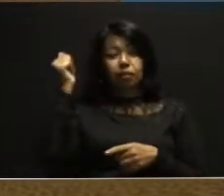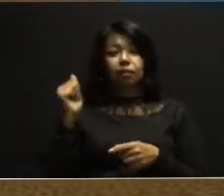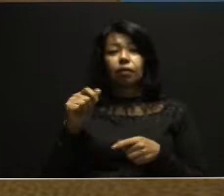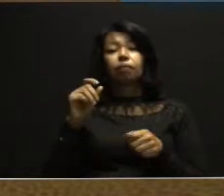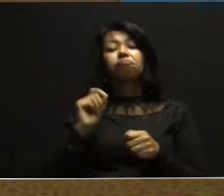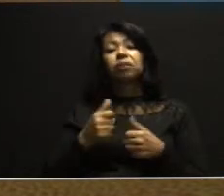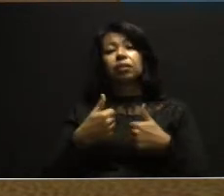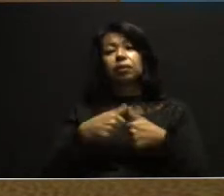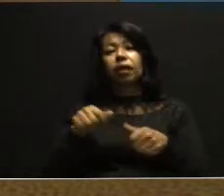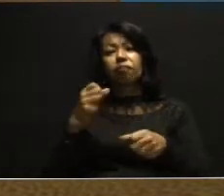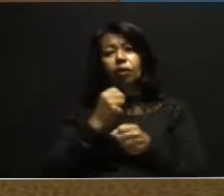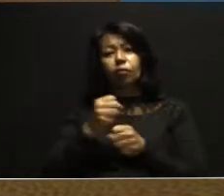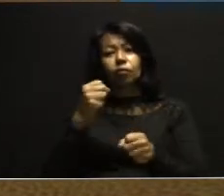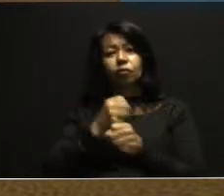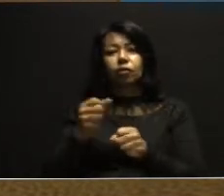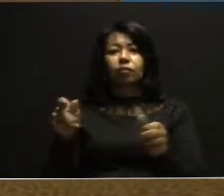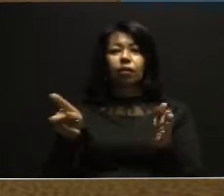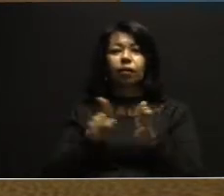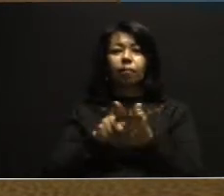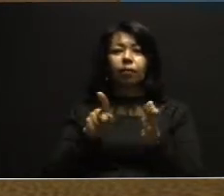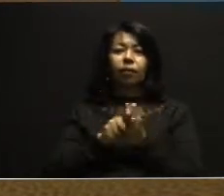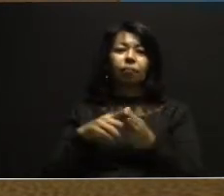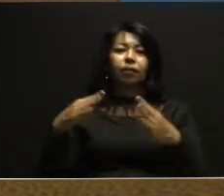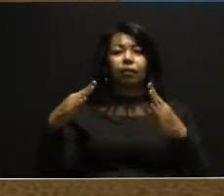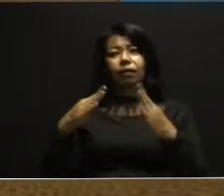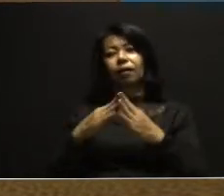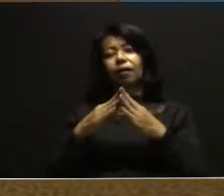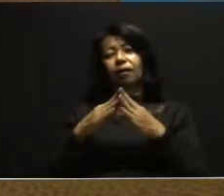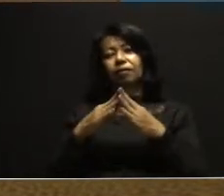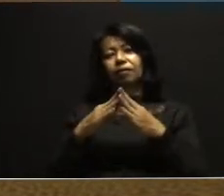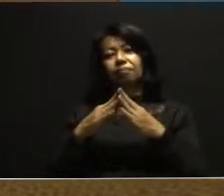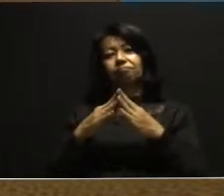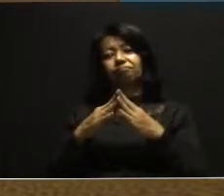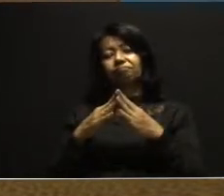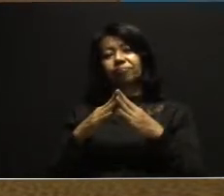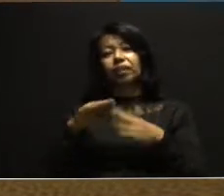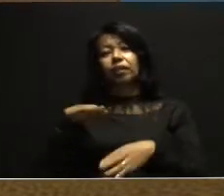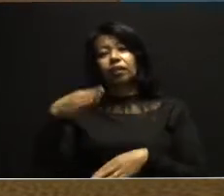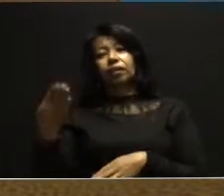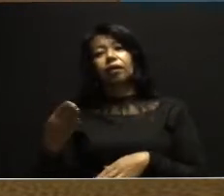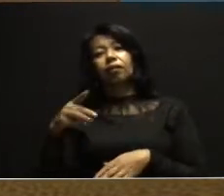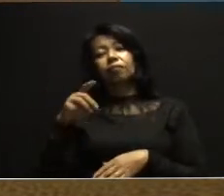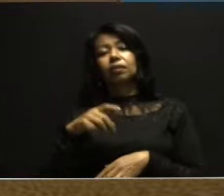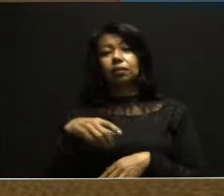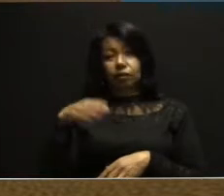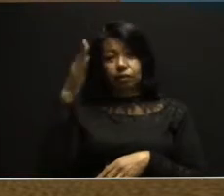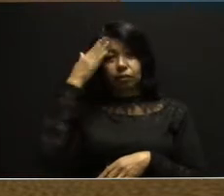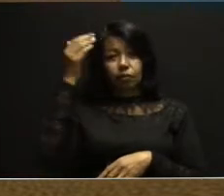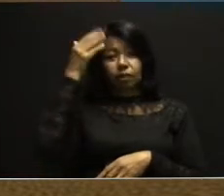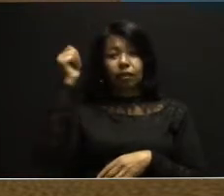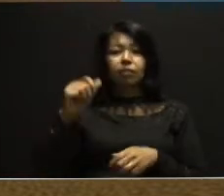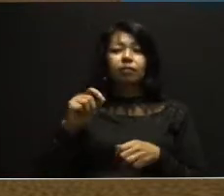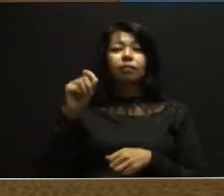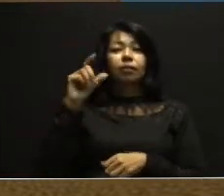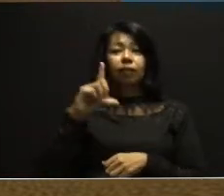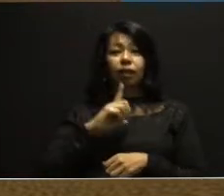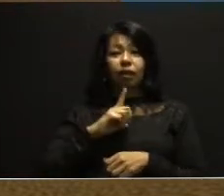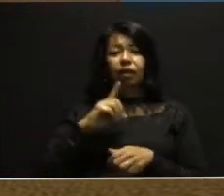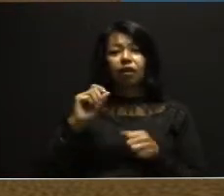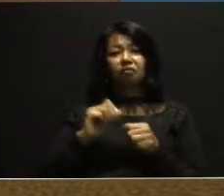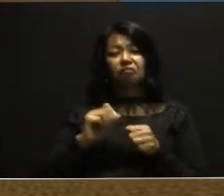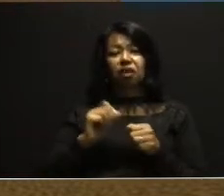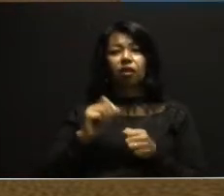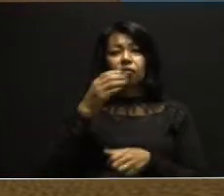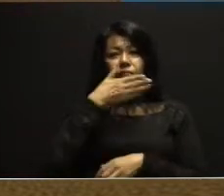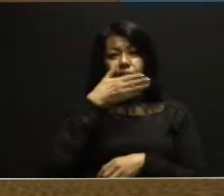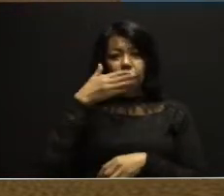a sua casa, não teria sido, talvez, tão relaxado, teria caprichado muito bem. Né? É